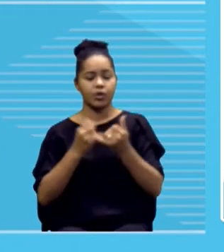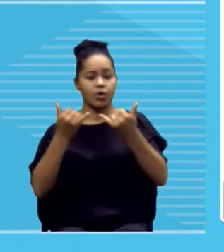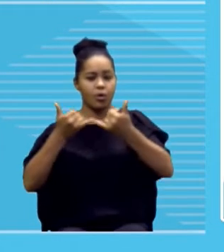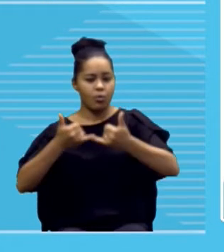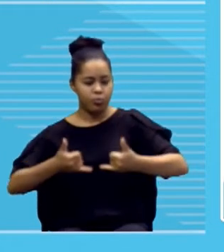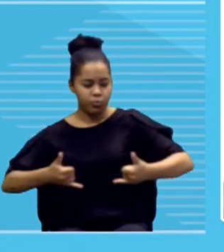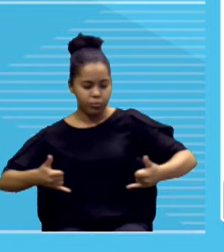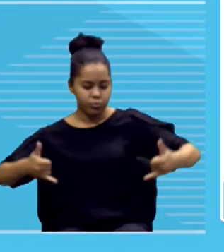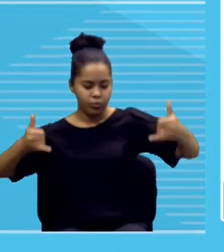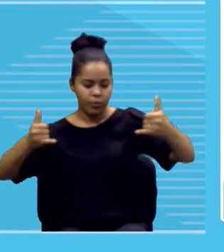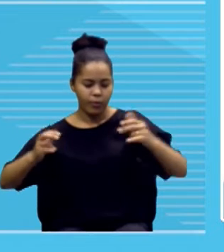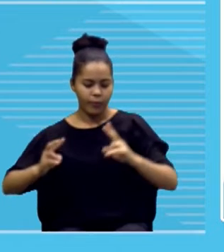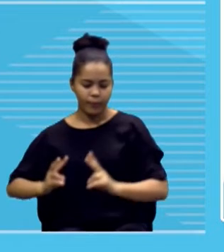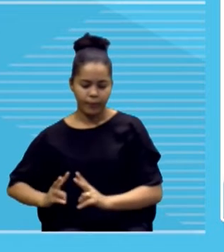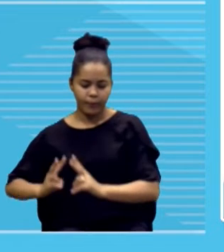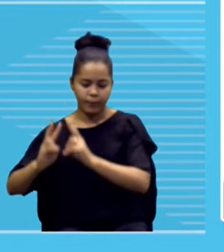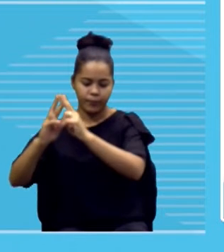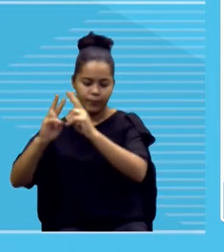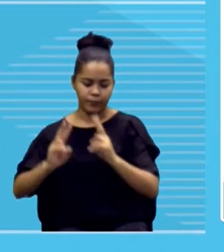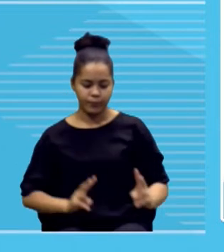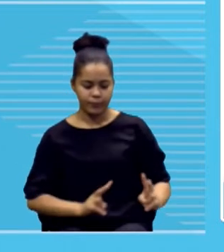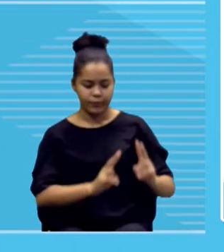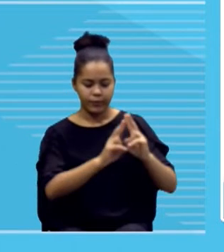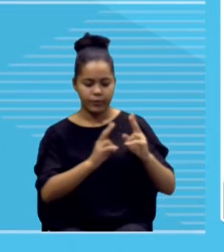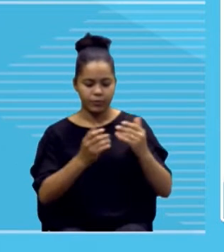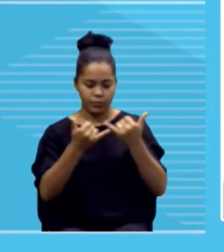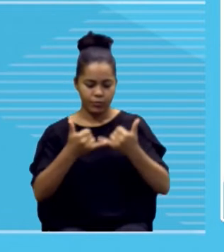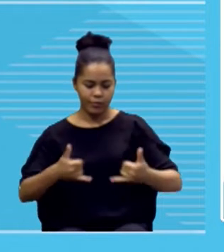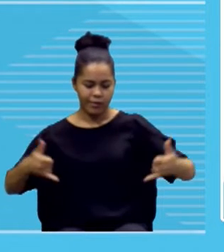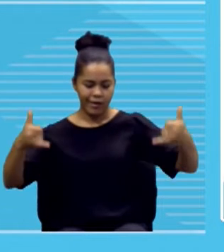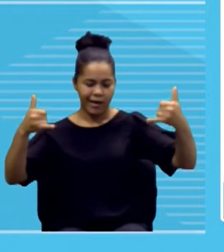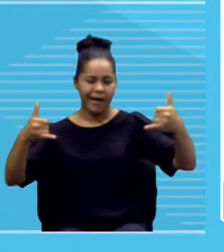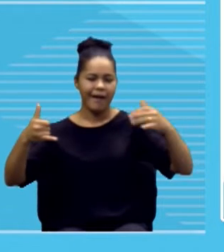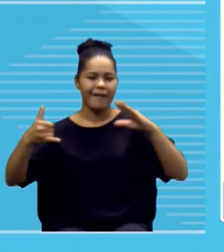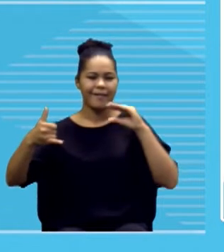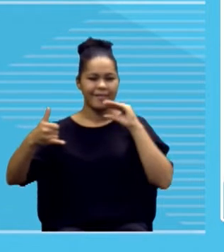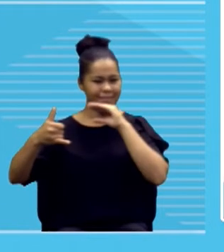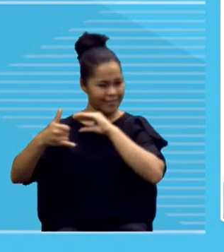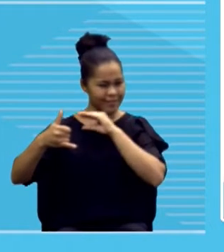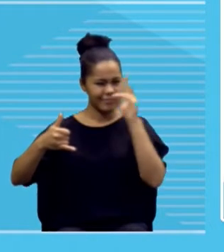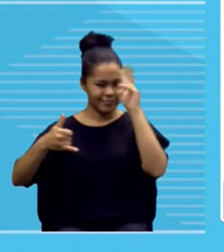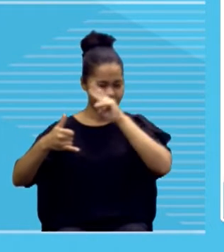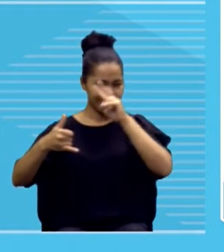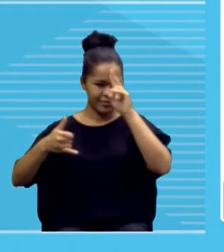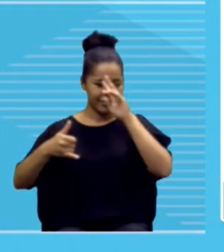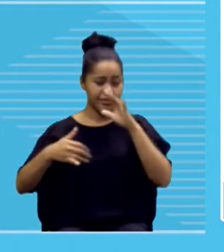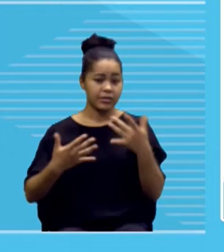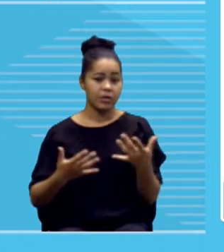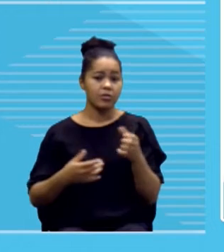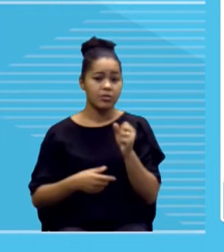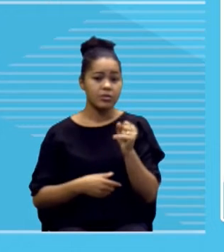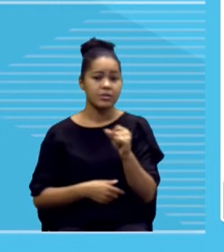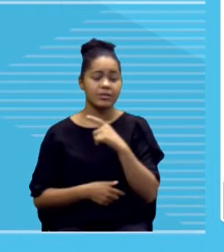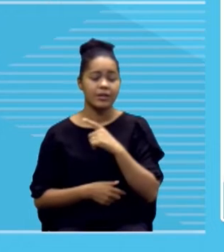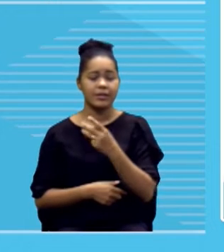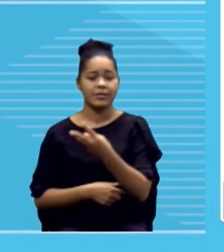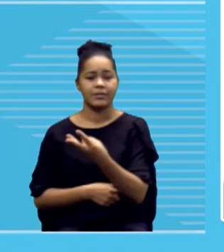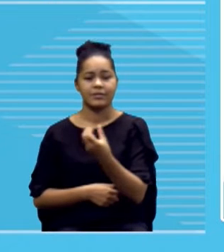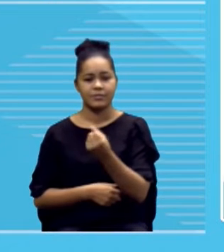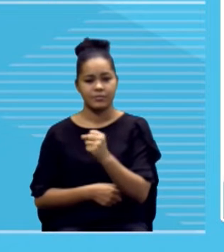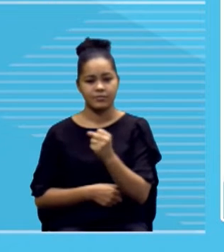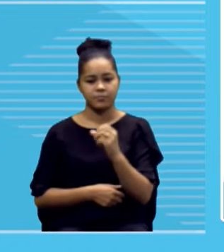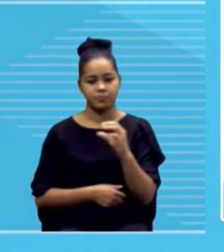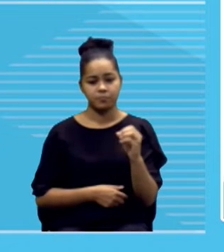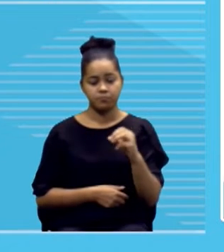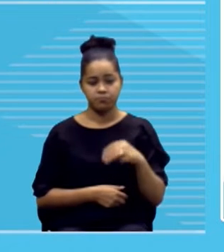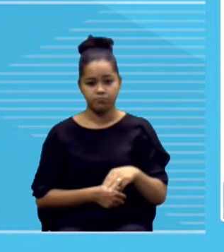quando esquentados, quando passados pela corrente, eles até entortam, eles dilatam. Se tu joga só esse 380 volts,